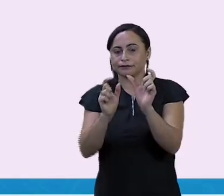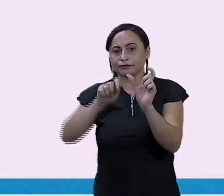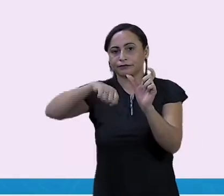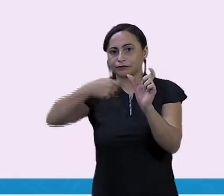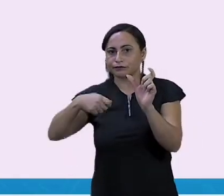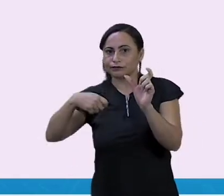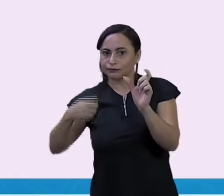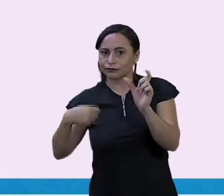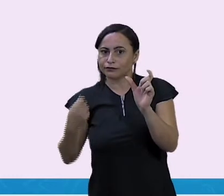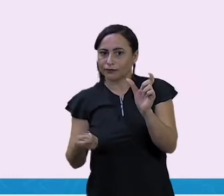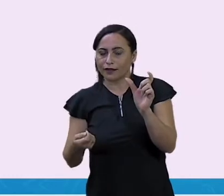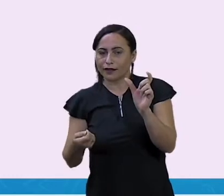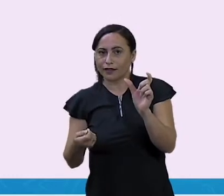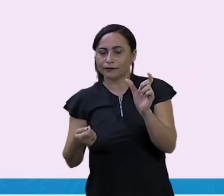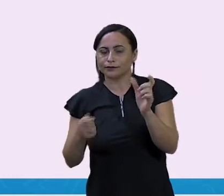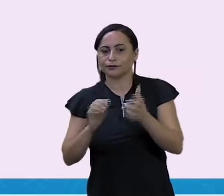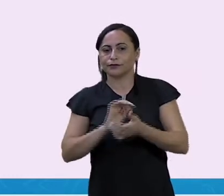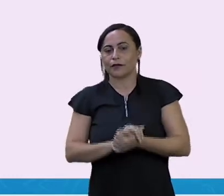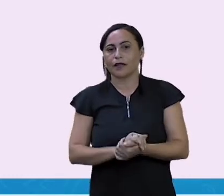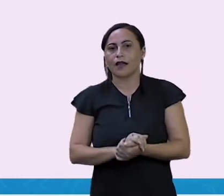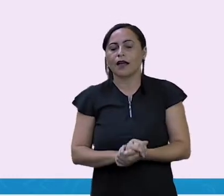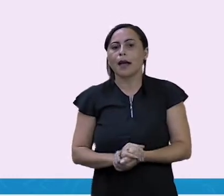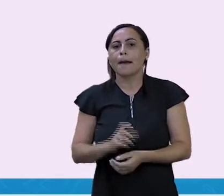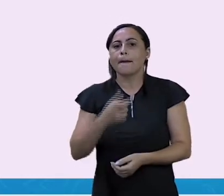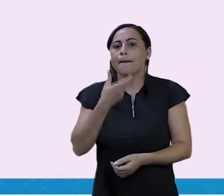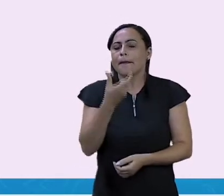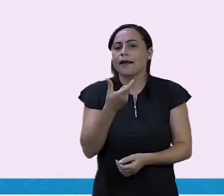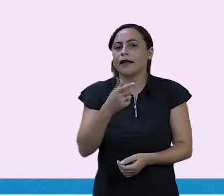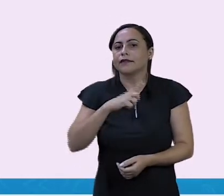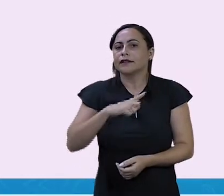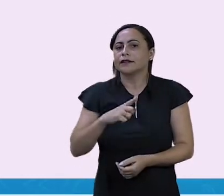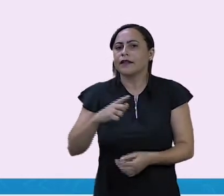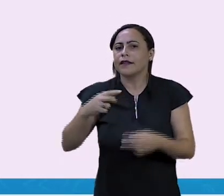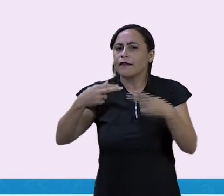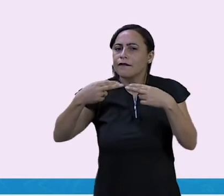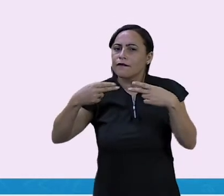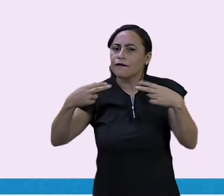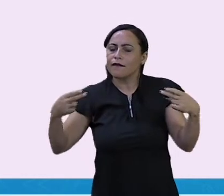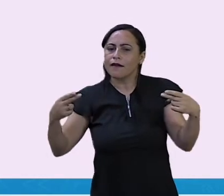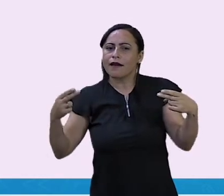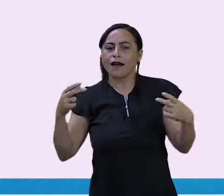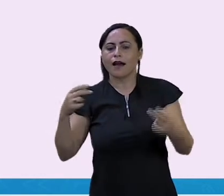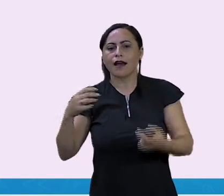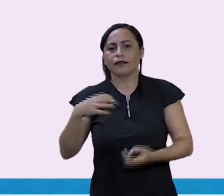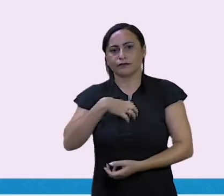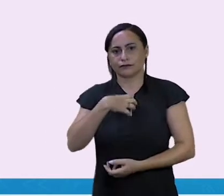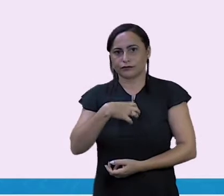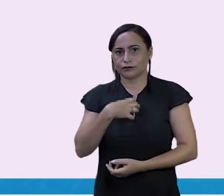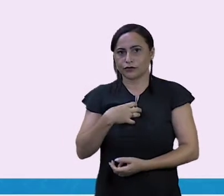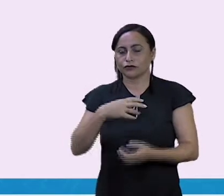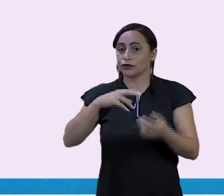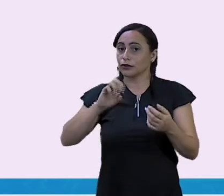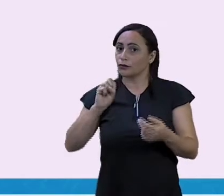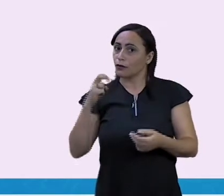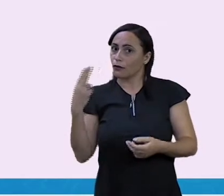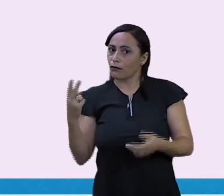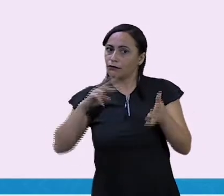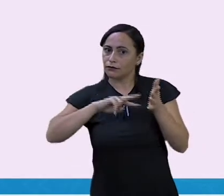palavra tem de apresentar vários sentidos. Vamos ver alguns exemplos.